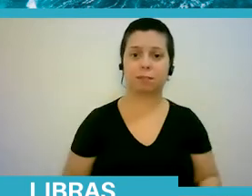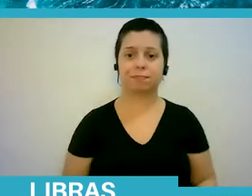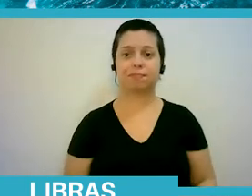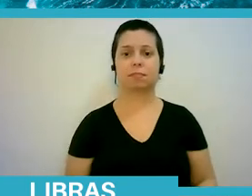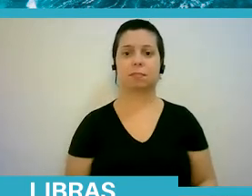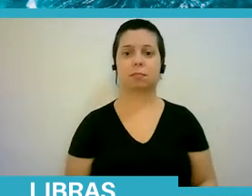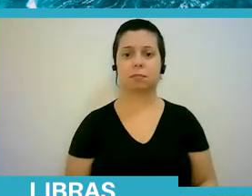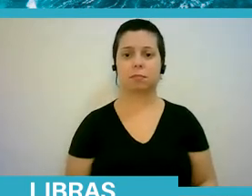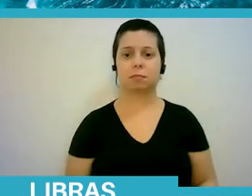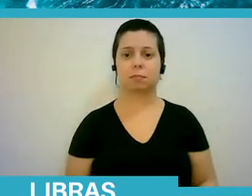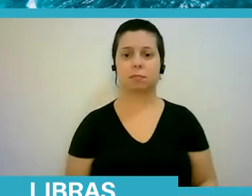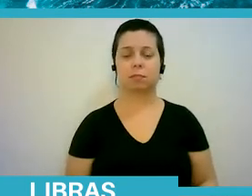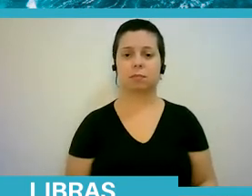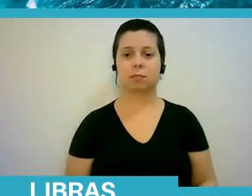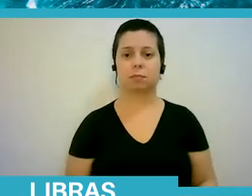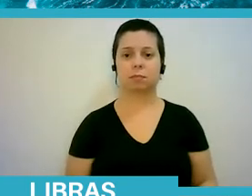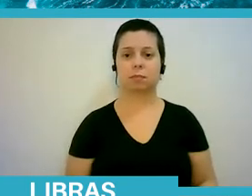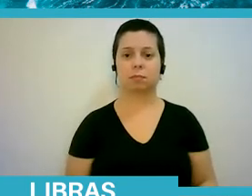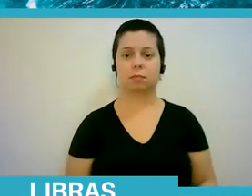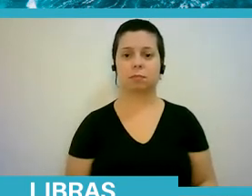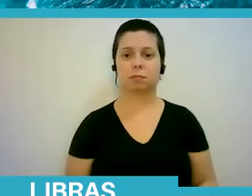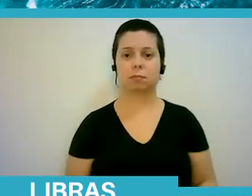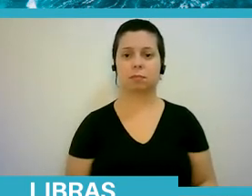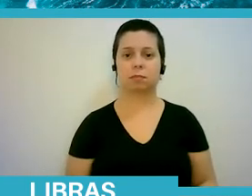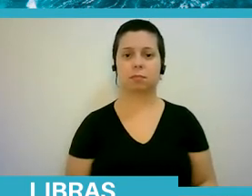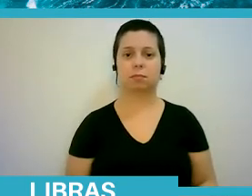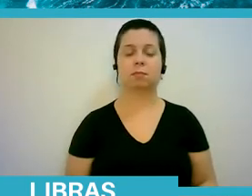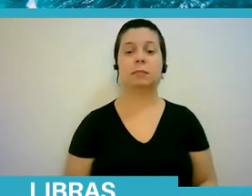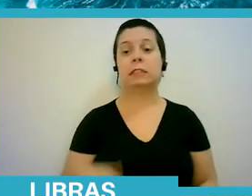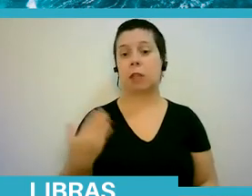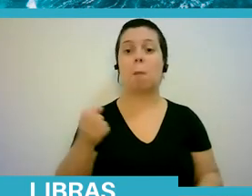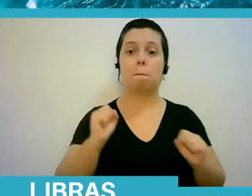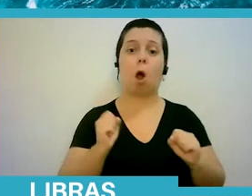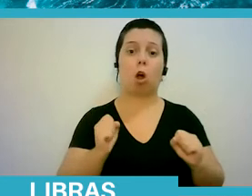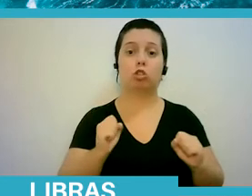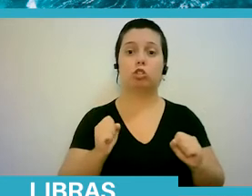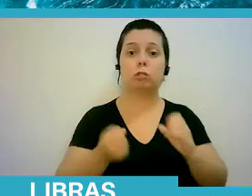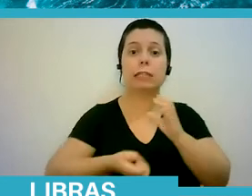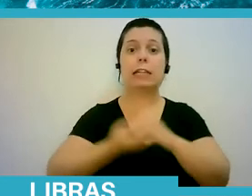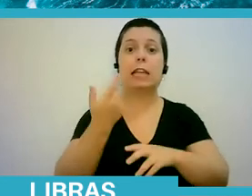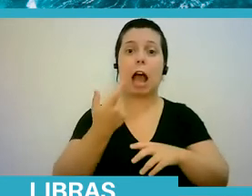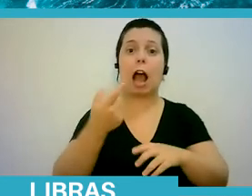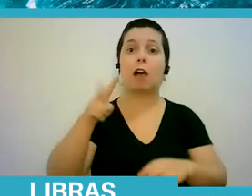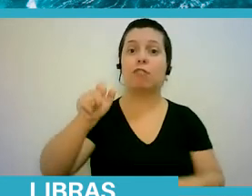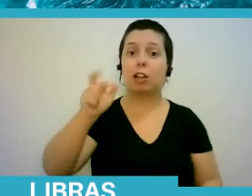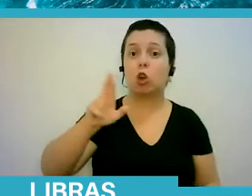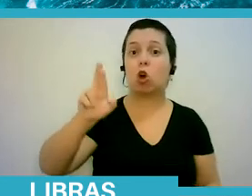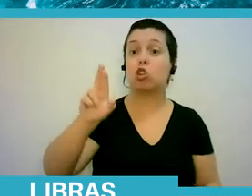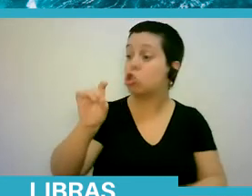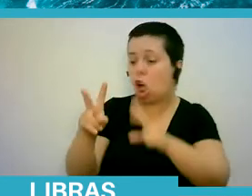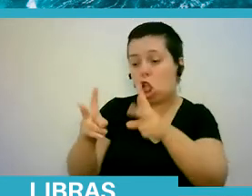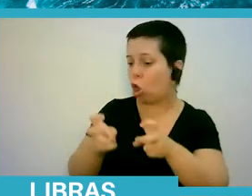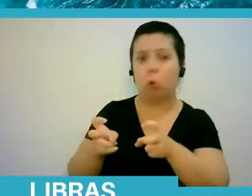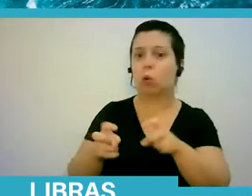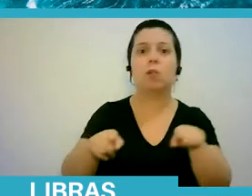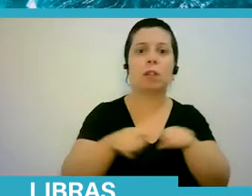ser utilizado para criação de valor e não meramente para gerar lucro, tá? Mas, normalmente, quando a gente